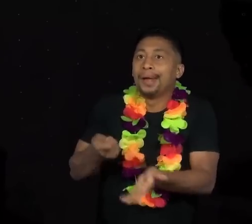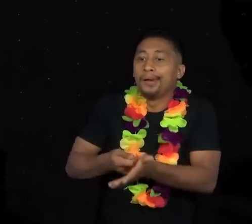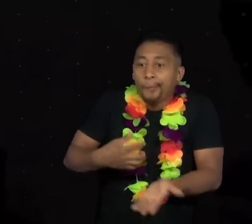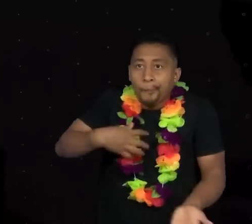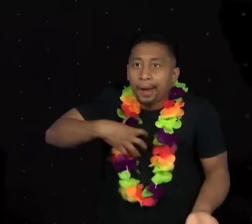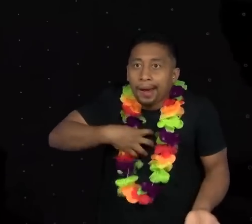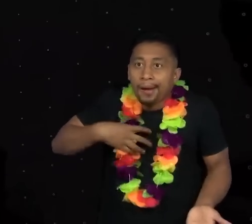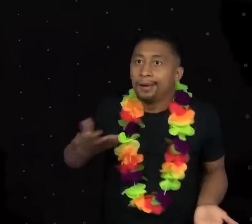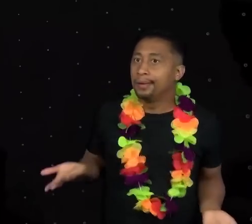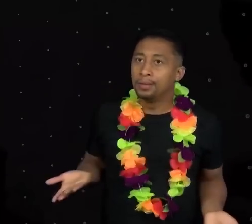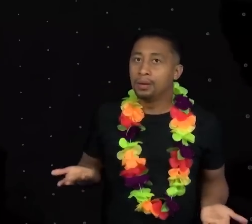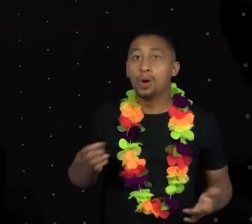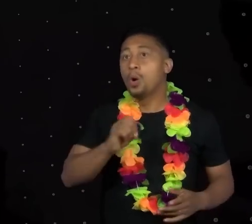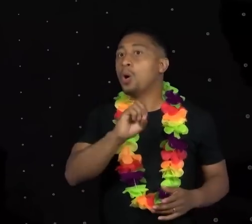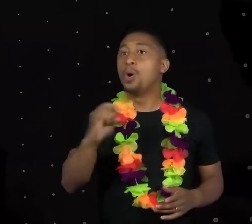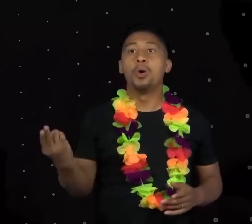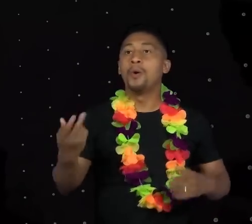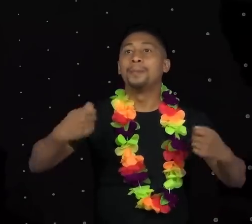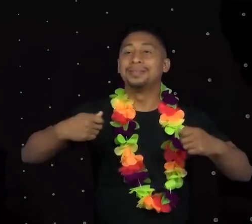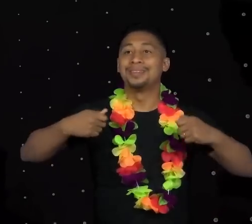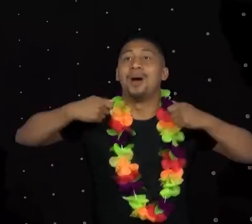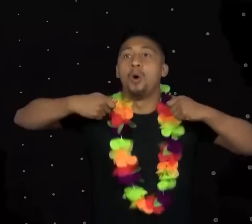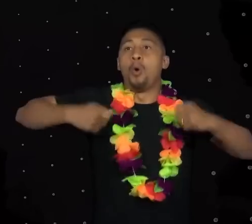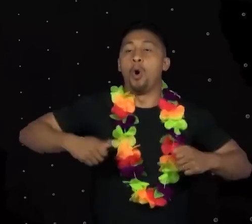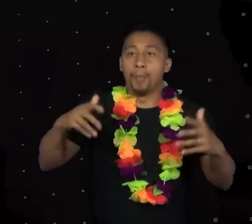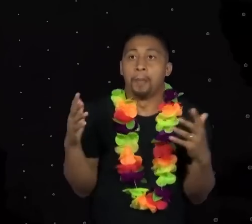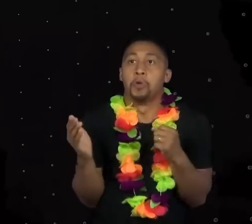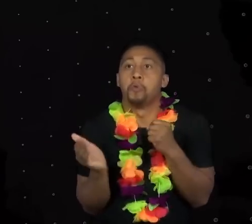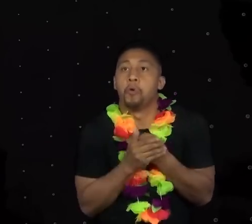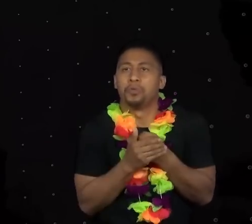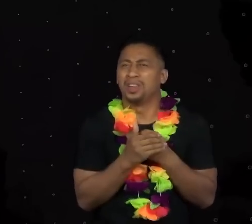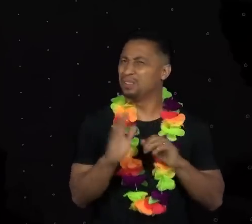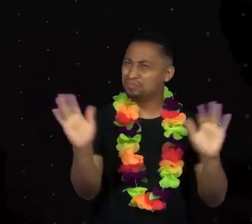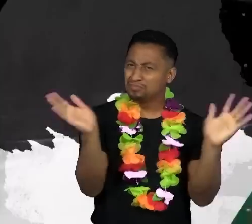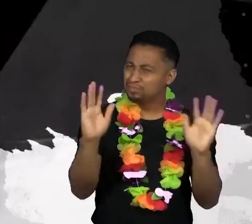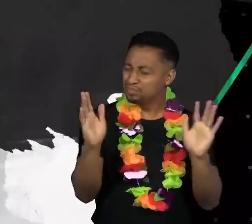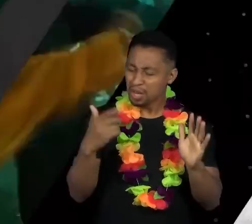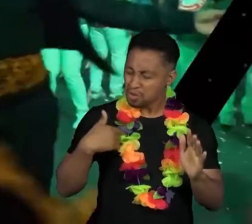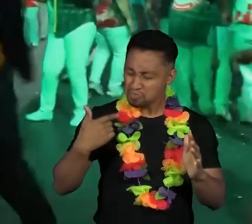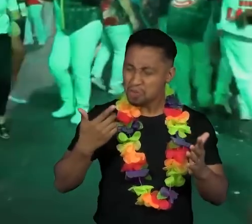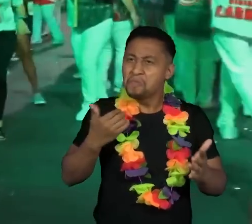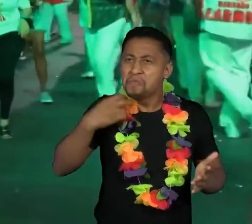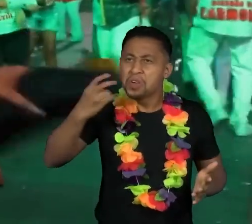problema, ou então tem que desfilar cheia de roupa. Eu não tenho problema nenhum com o meu corpo.